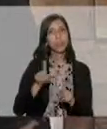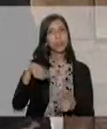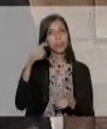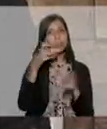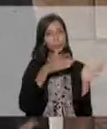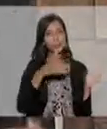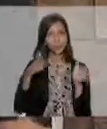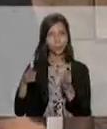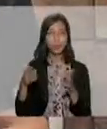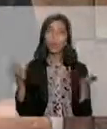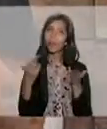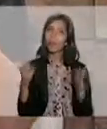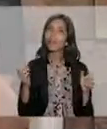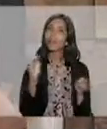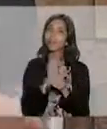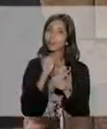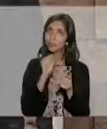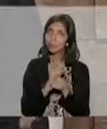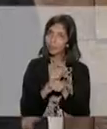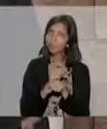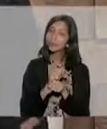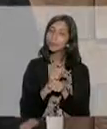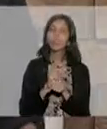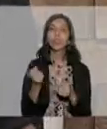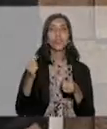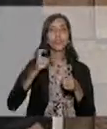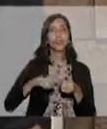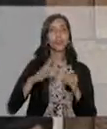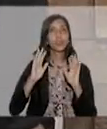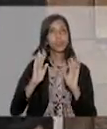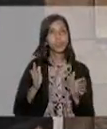no próximo bloco. Agora a gente vai fazer mais um rápido